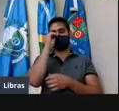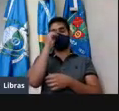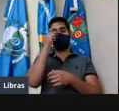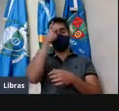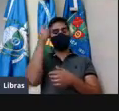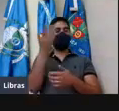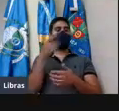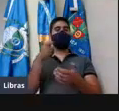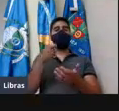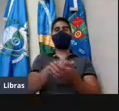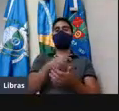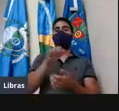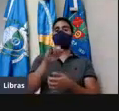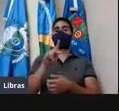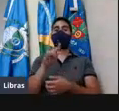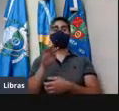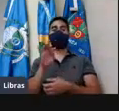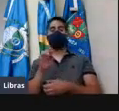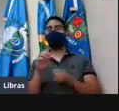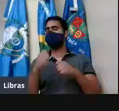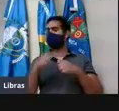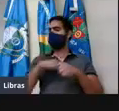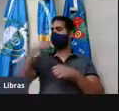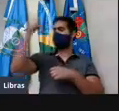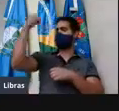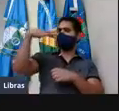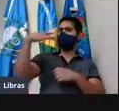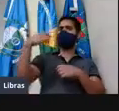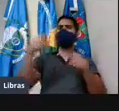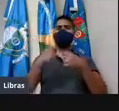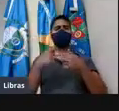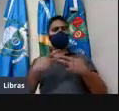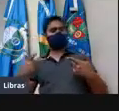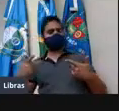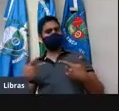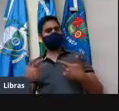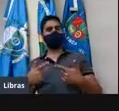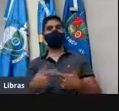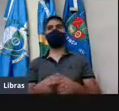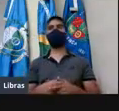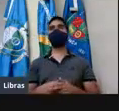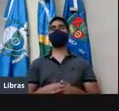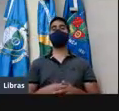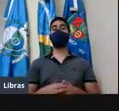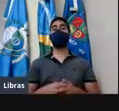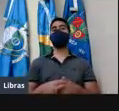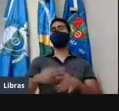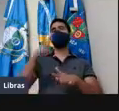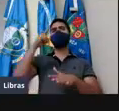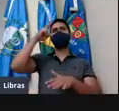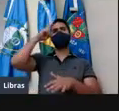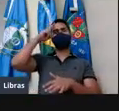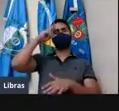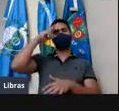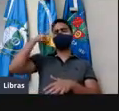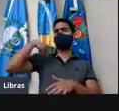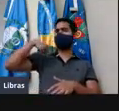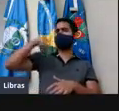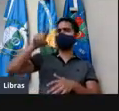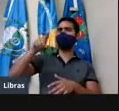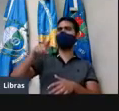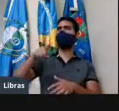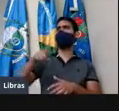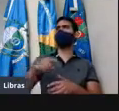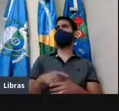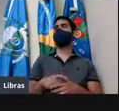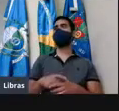tenha luz, que tenha uma infraestrutura mínima. Infelizmente, isso é um nó que tem que ser desatado. E na segunda-feira eu pude ir lá e eu falei